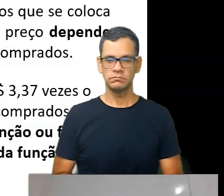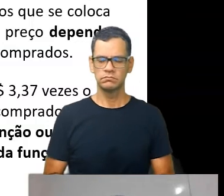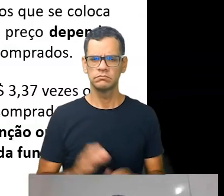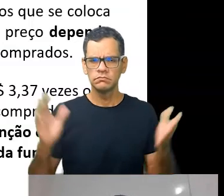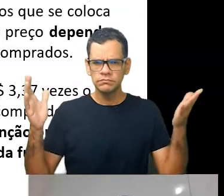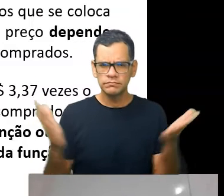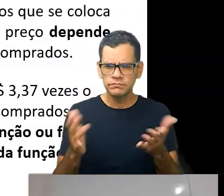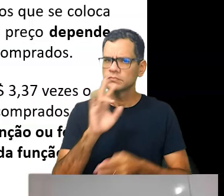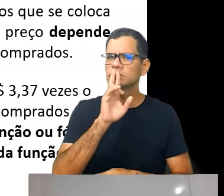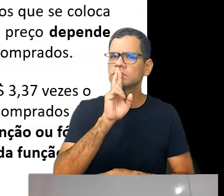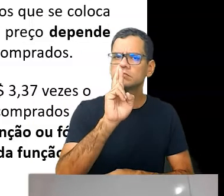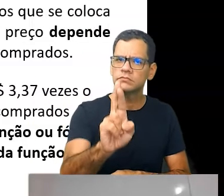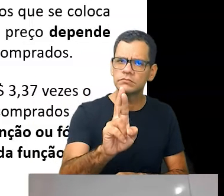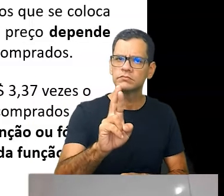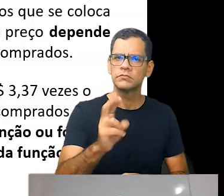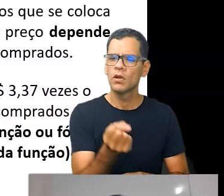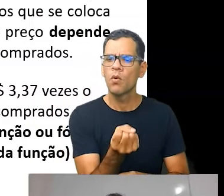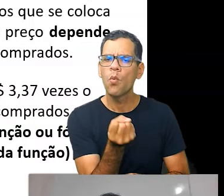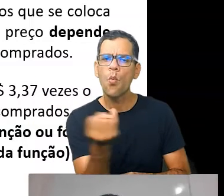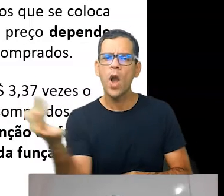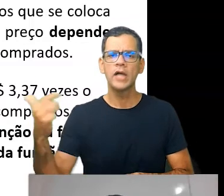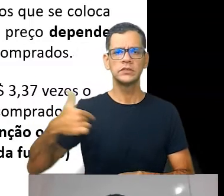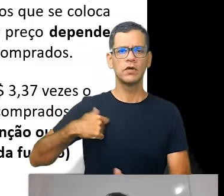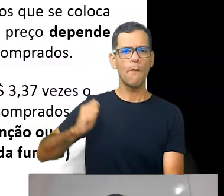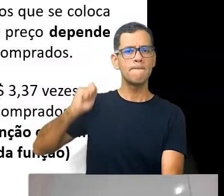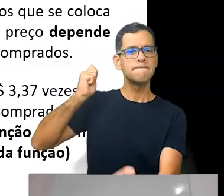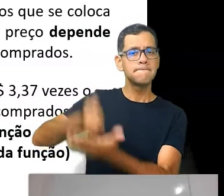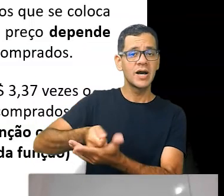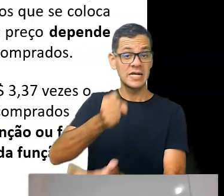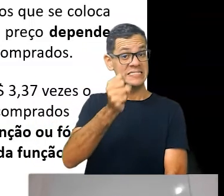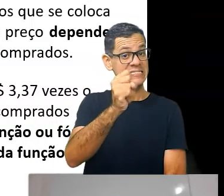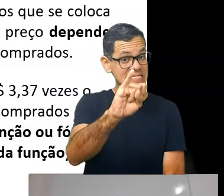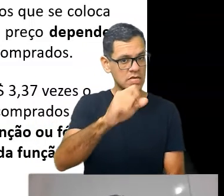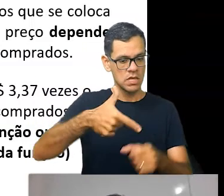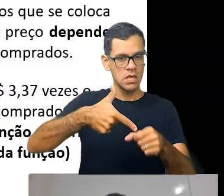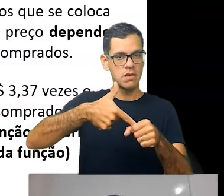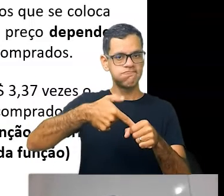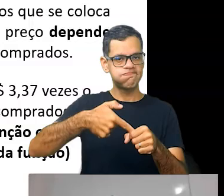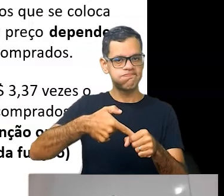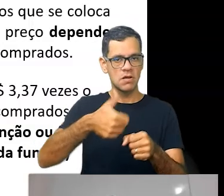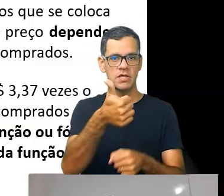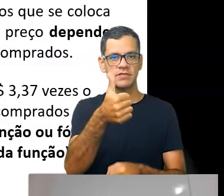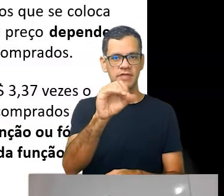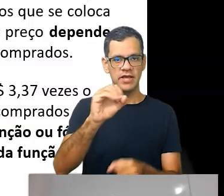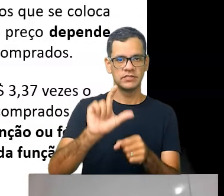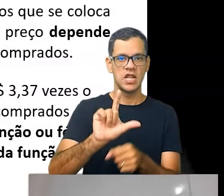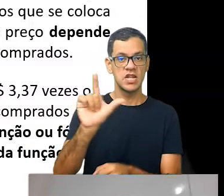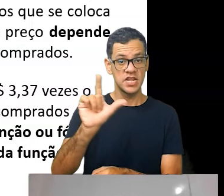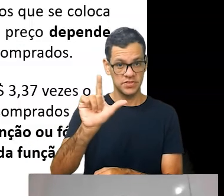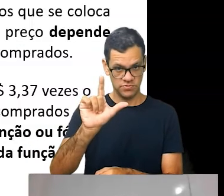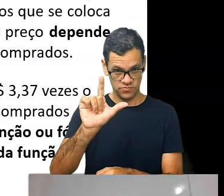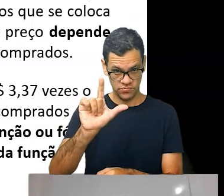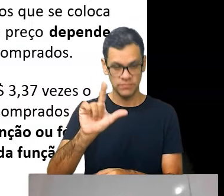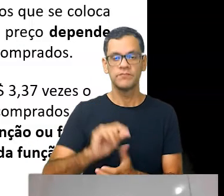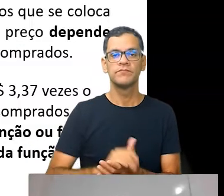essa situação aí, tá? Agora responda, qual é o preço de 10 litros de etanol?